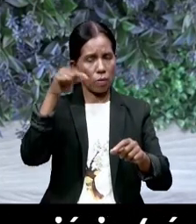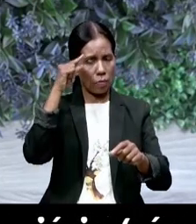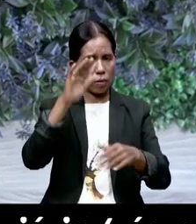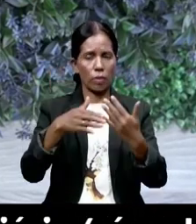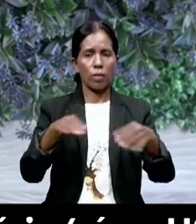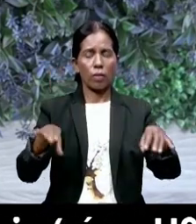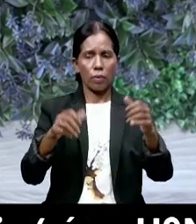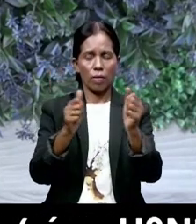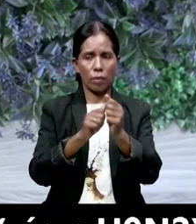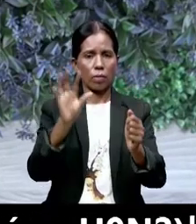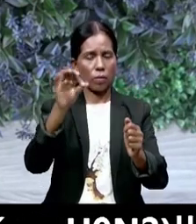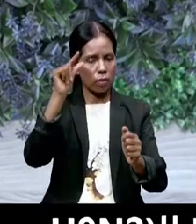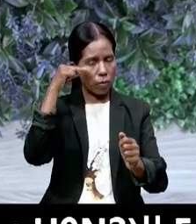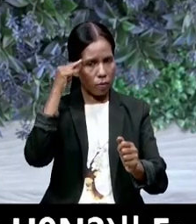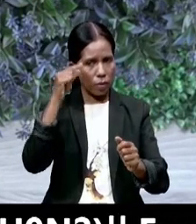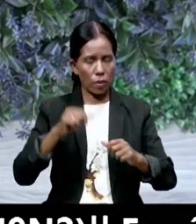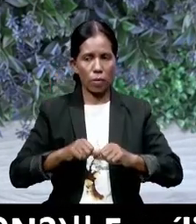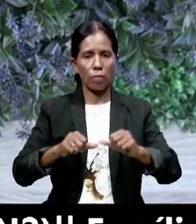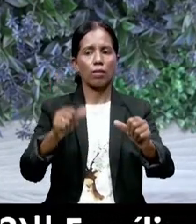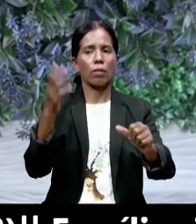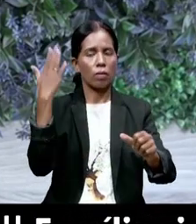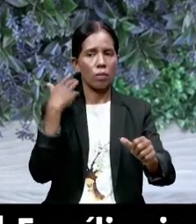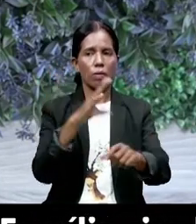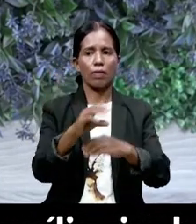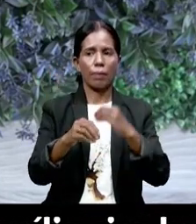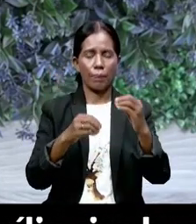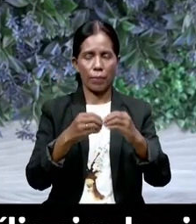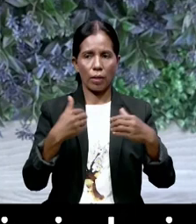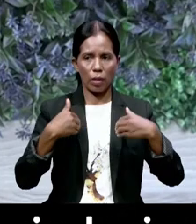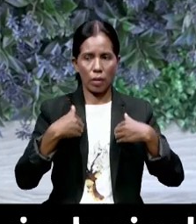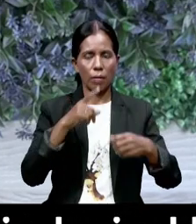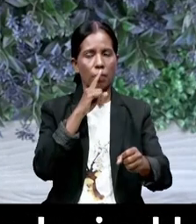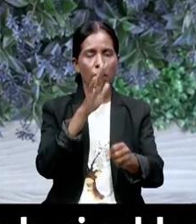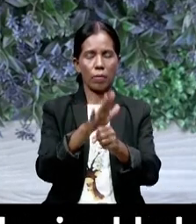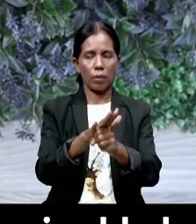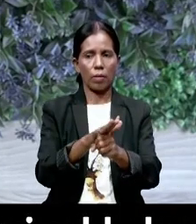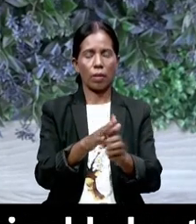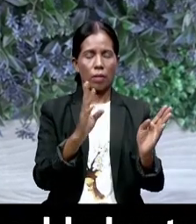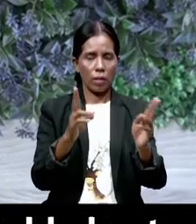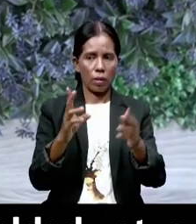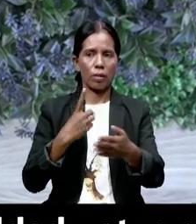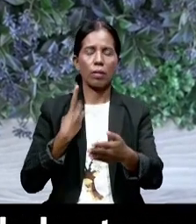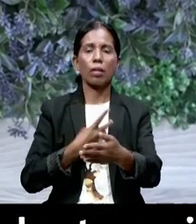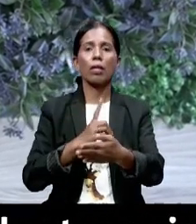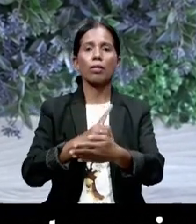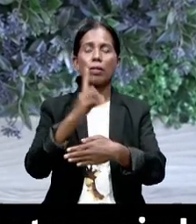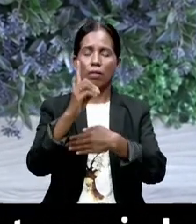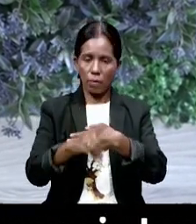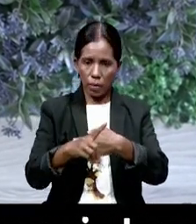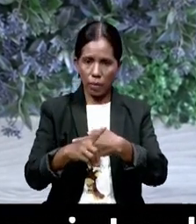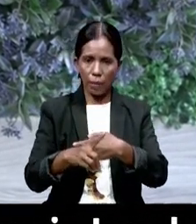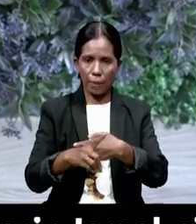o governo, na Moça continuação do governo anterior, se cada compromisso boa tira a tu acelera e tem desenvolvimento no